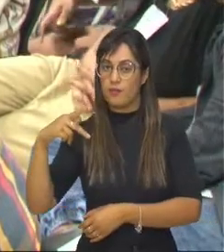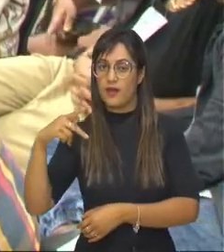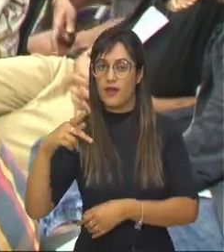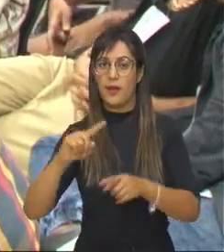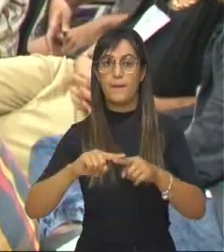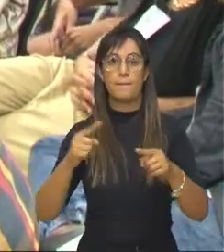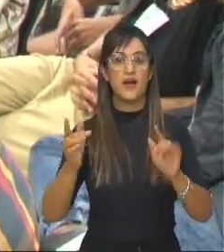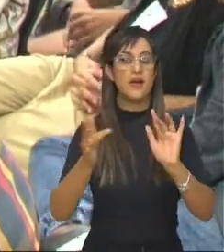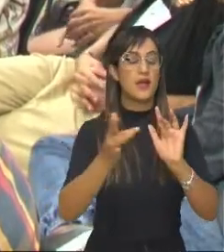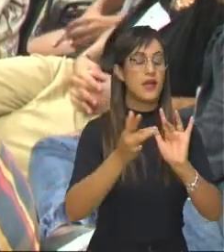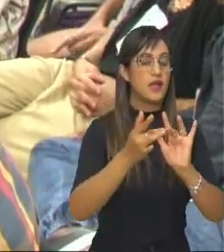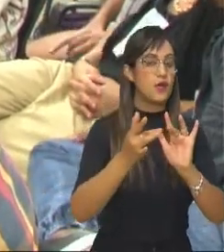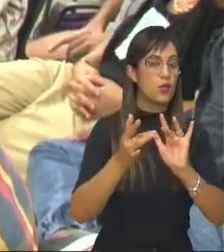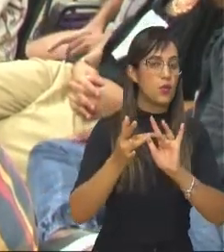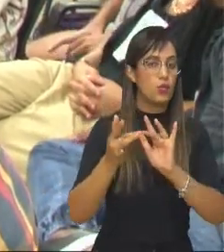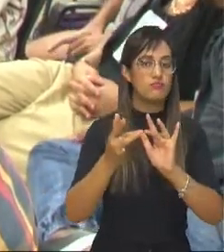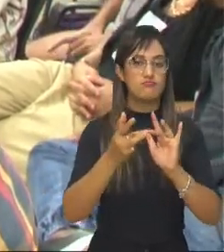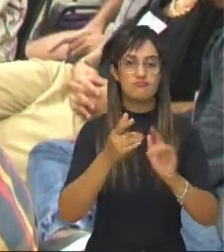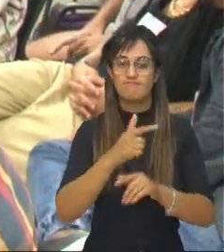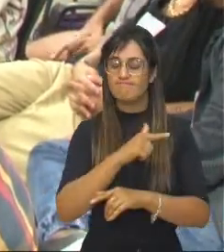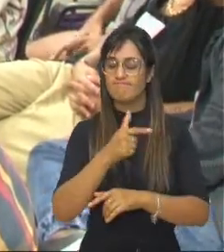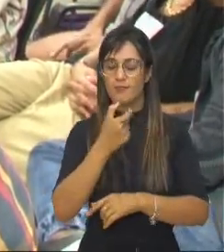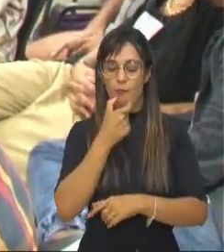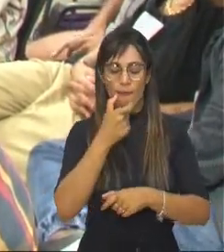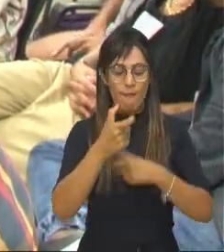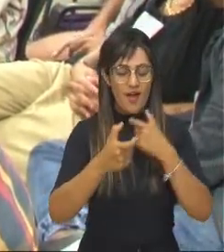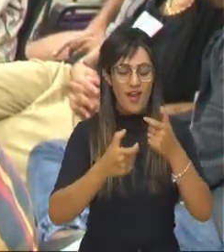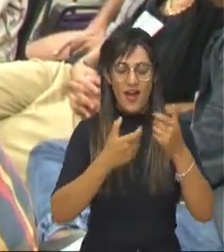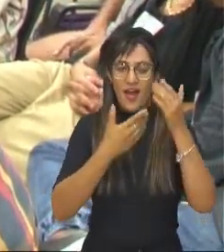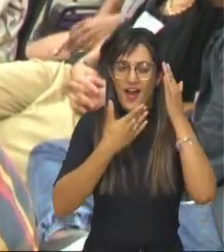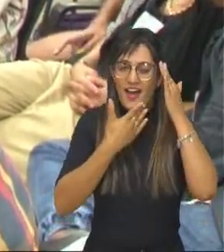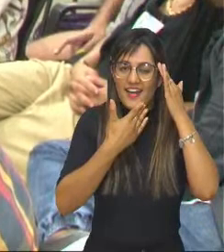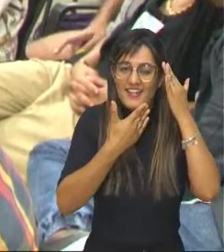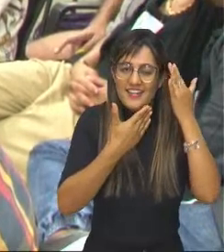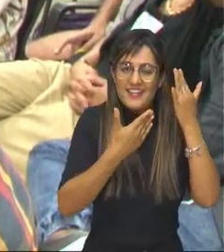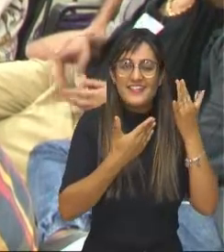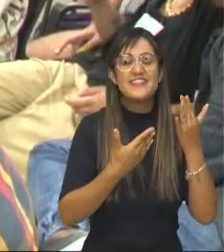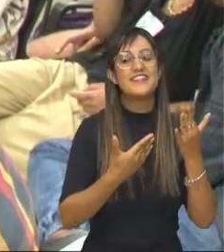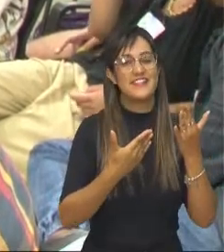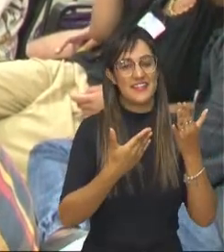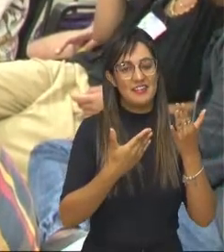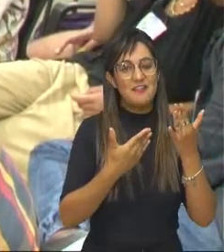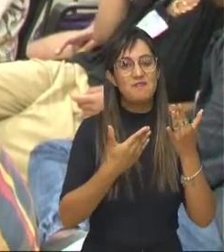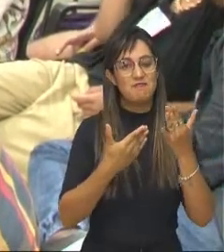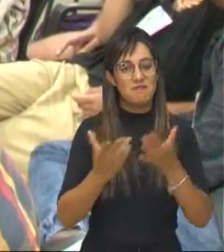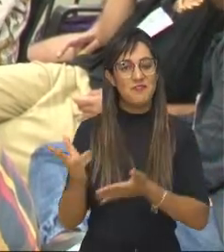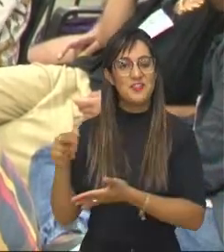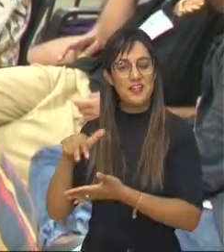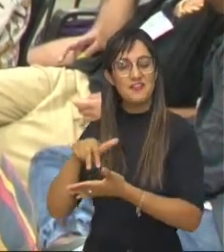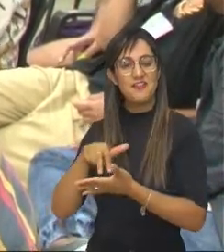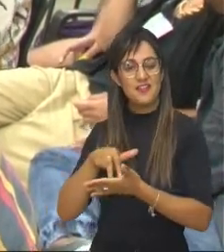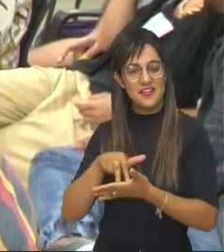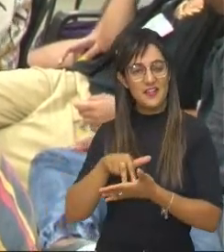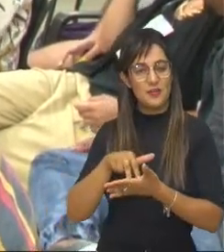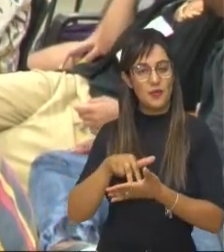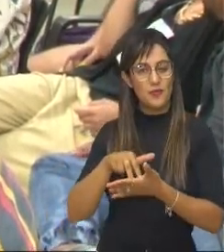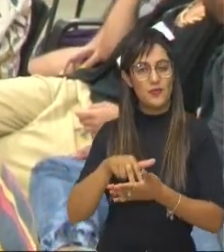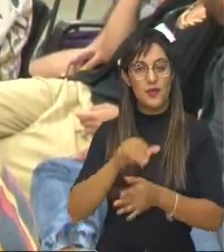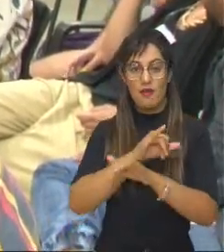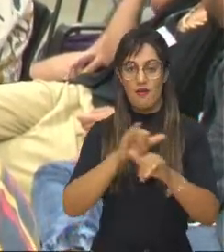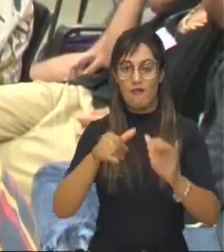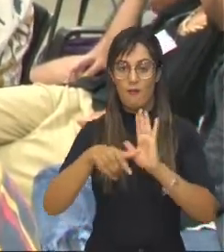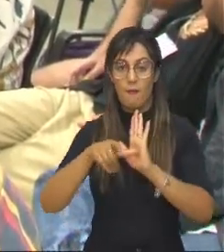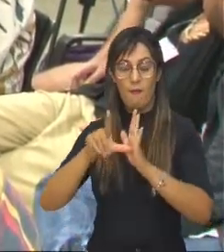pessoal e não tenho palavras para agradecer, né, de ter vindo, que eu realmente, como a gente falou ontem, né, não, a gente não tava